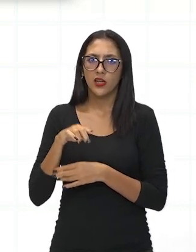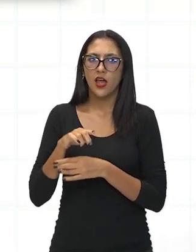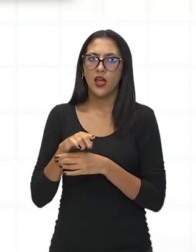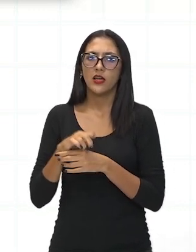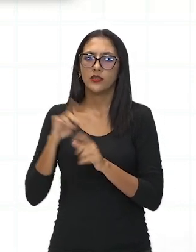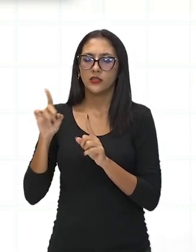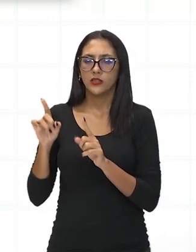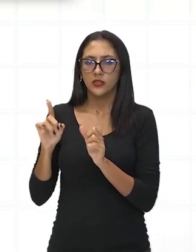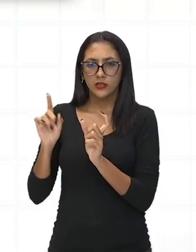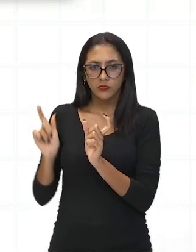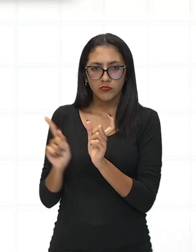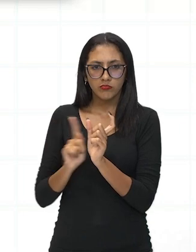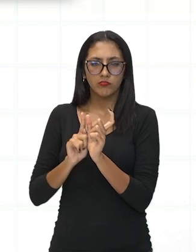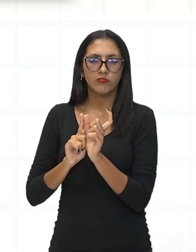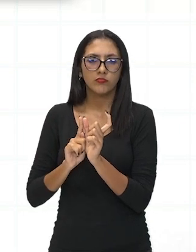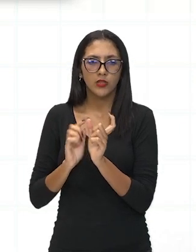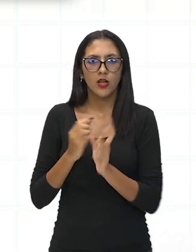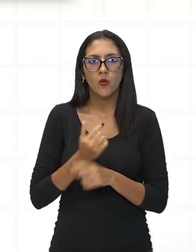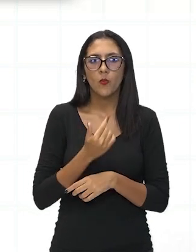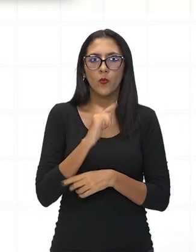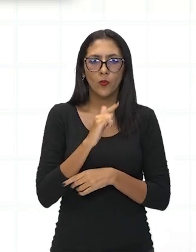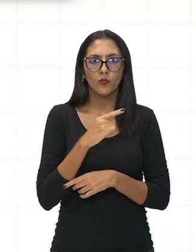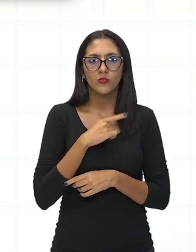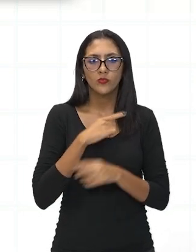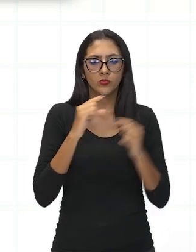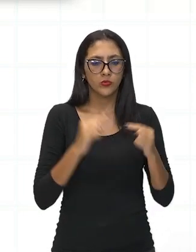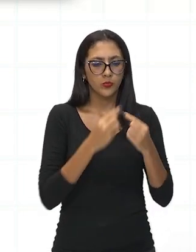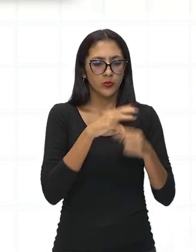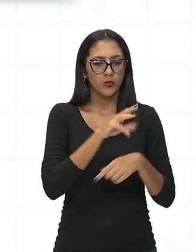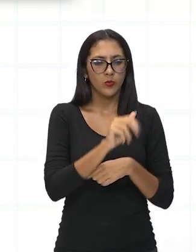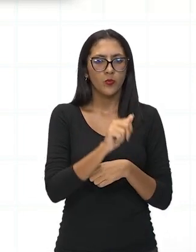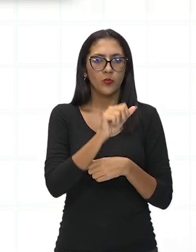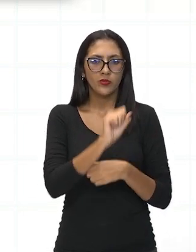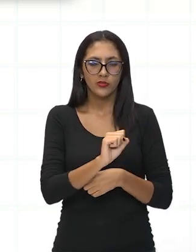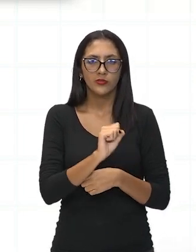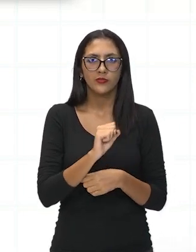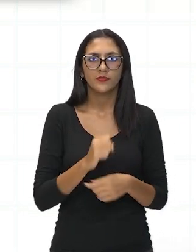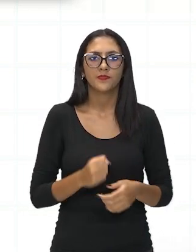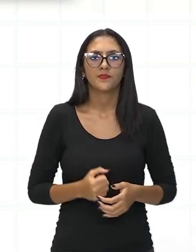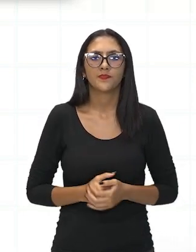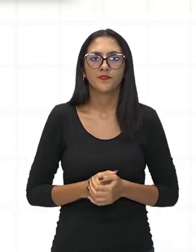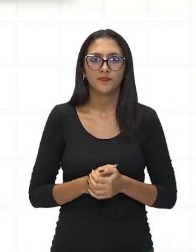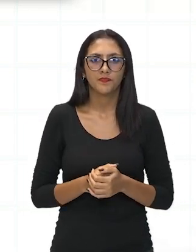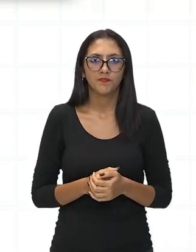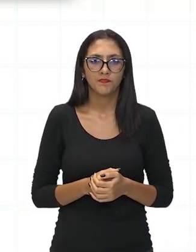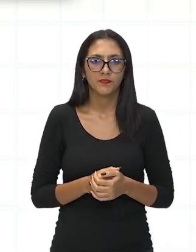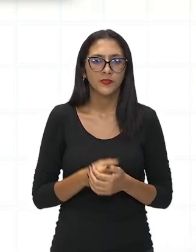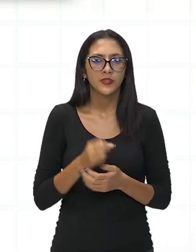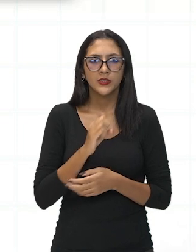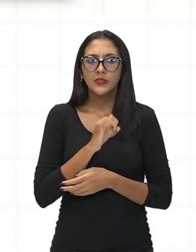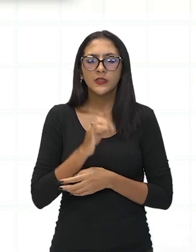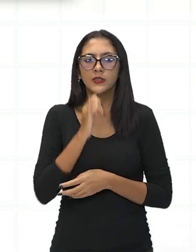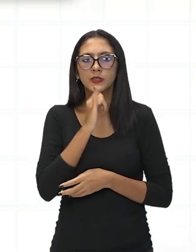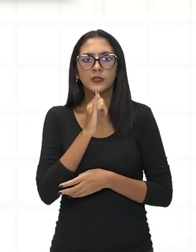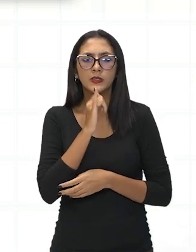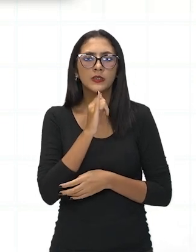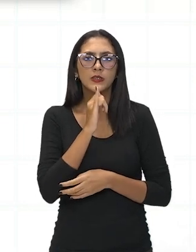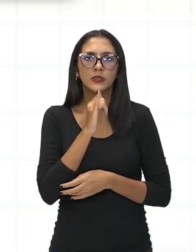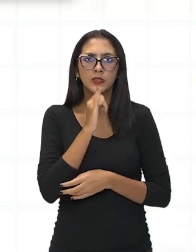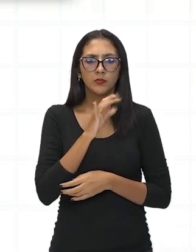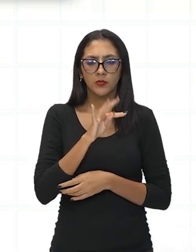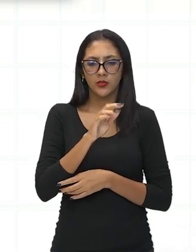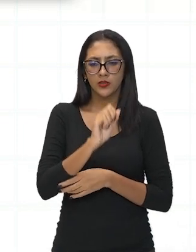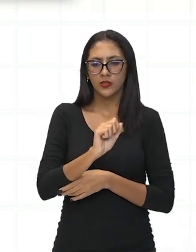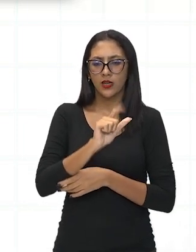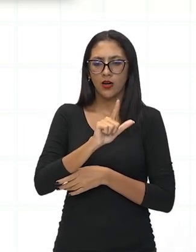que é o meu verbo principal, ele recebe aqui o sufixo, que é o ing. Se eu tirar o ing, professora, o que acontece? Vai ficar